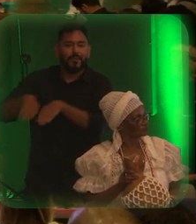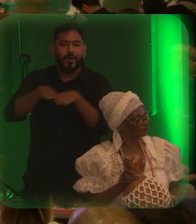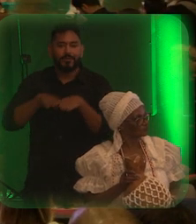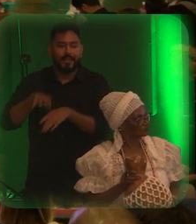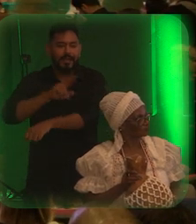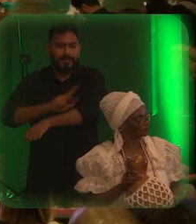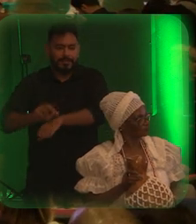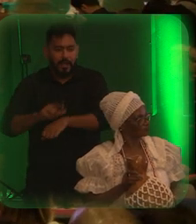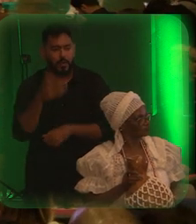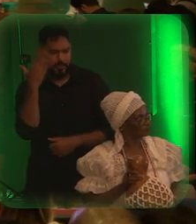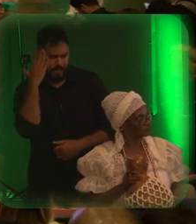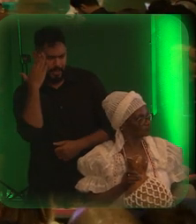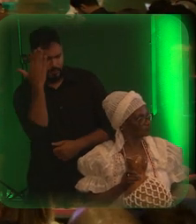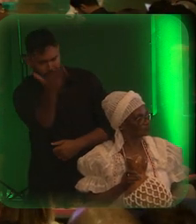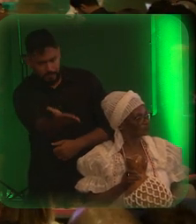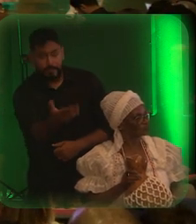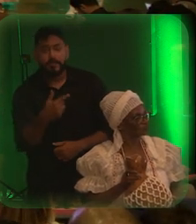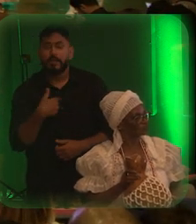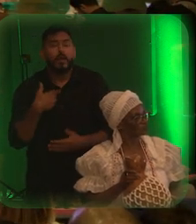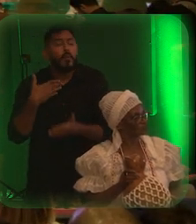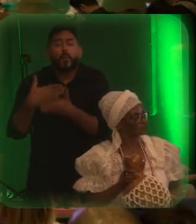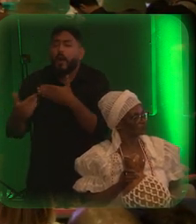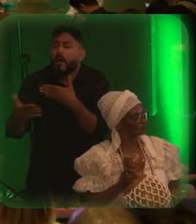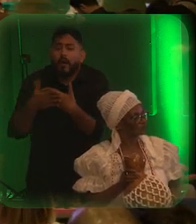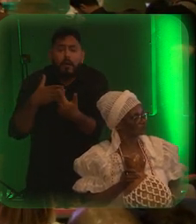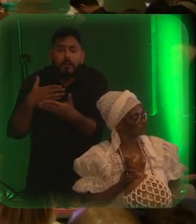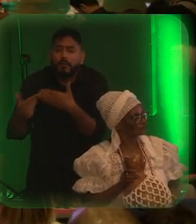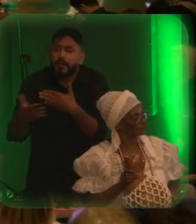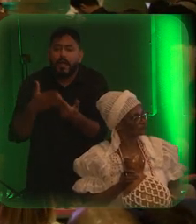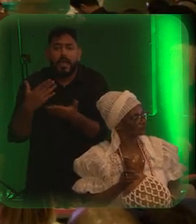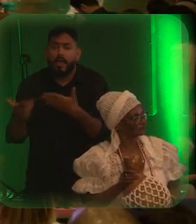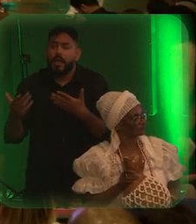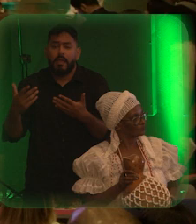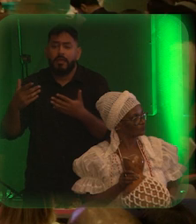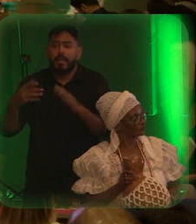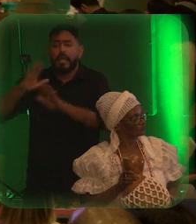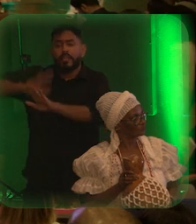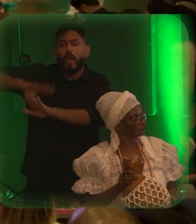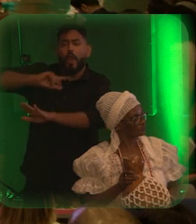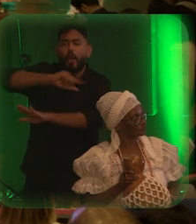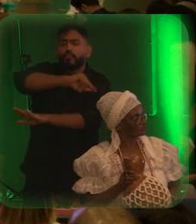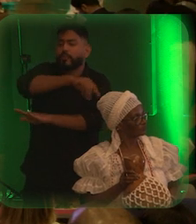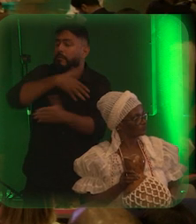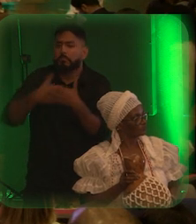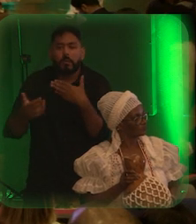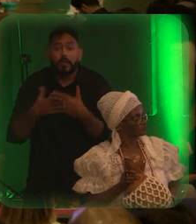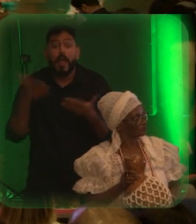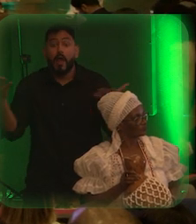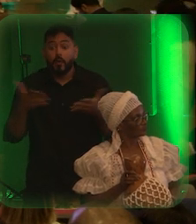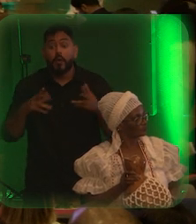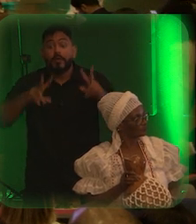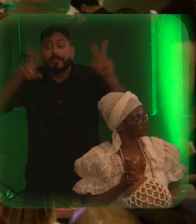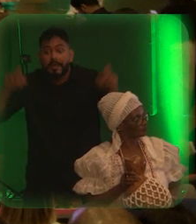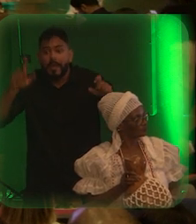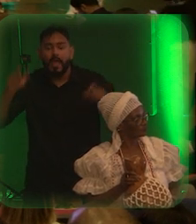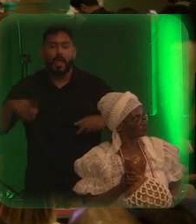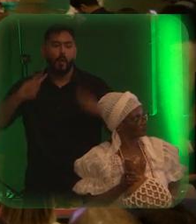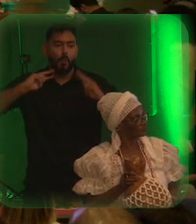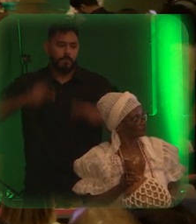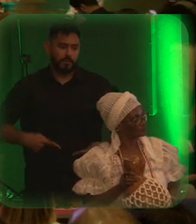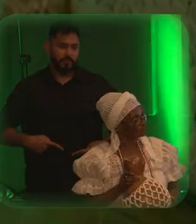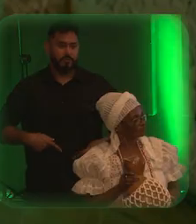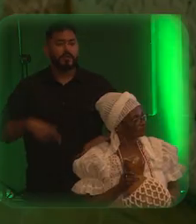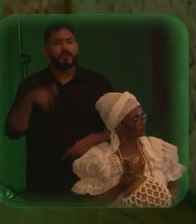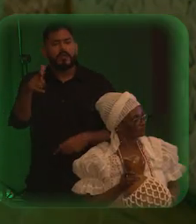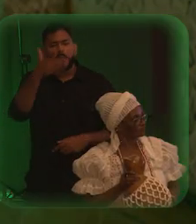senhora, independente de questão ideológica, o que está se jogando aqui é a questão humana. E alguém me